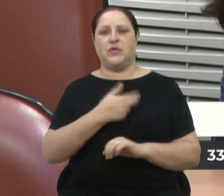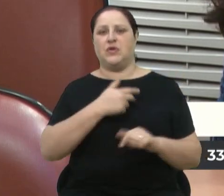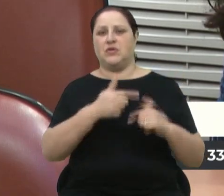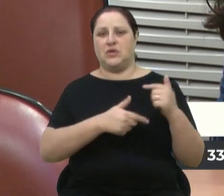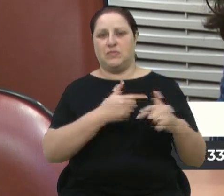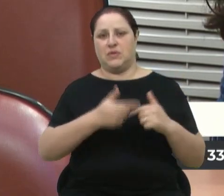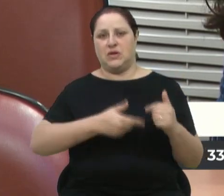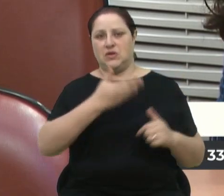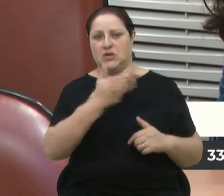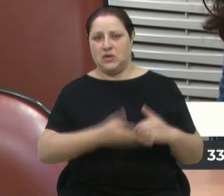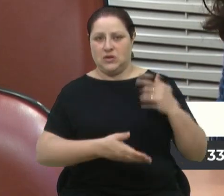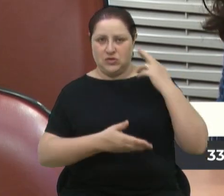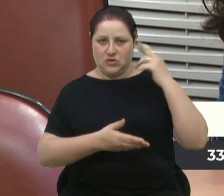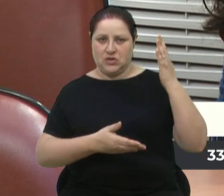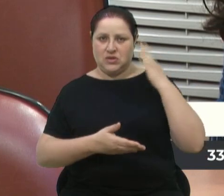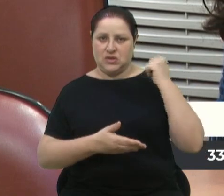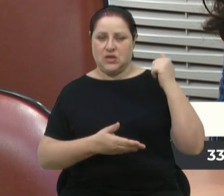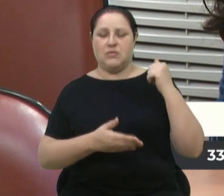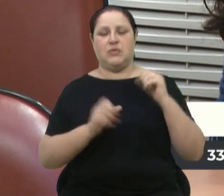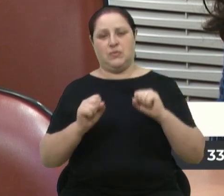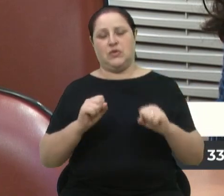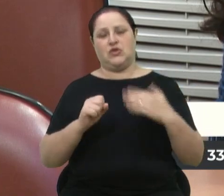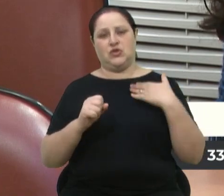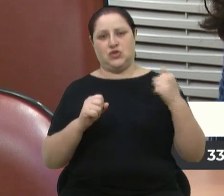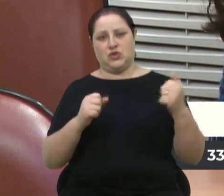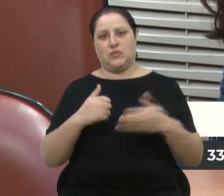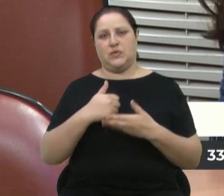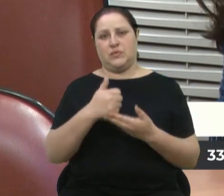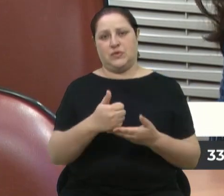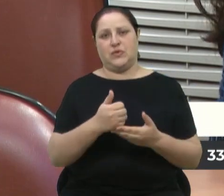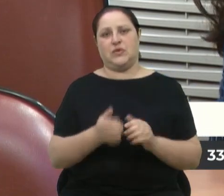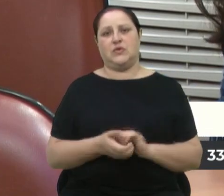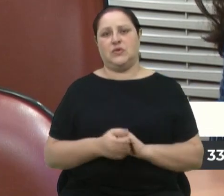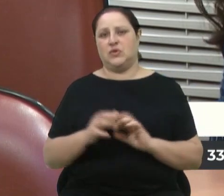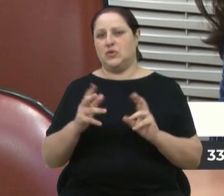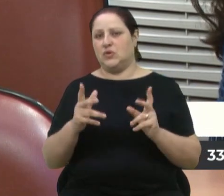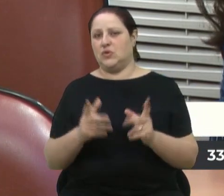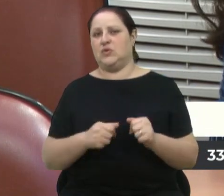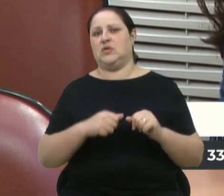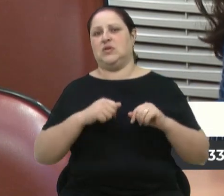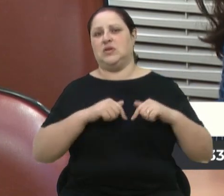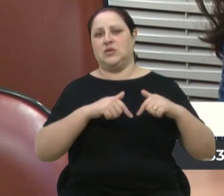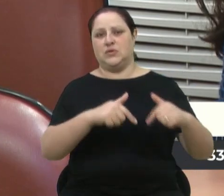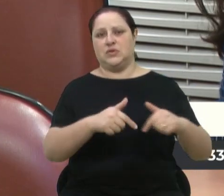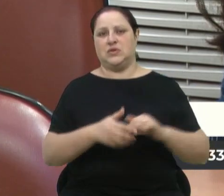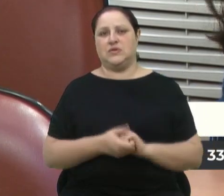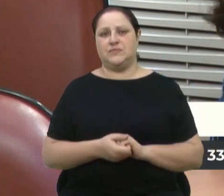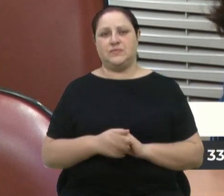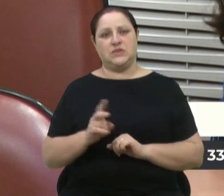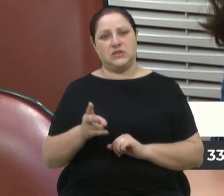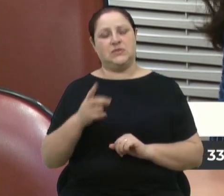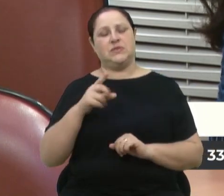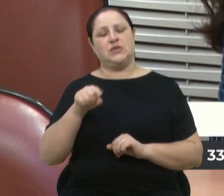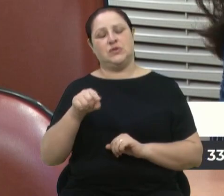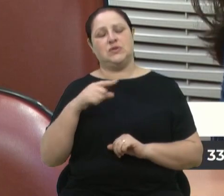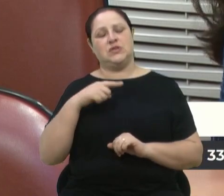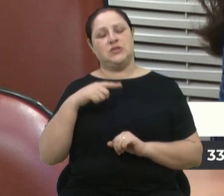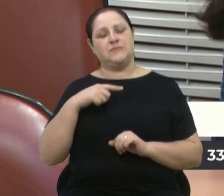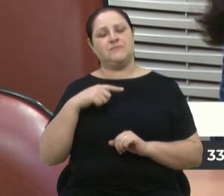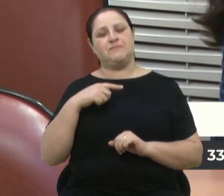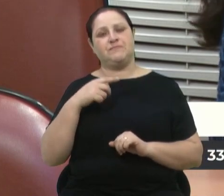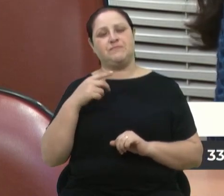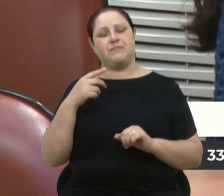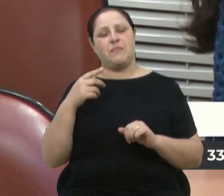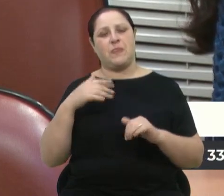sabe disso, mas pode contar absolutamente comigo, né, nessas causas todas. Mas eu queria lhe parabenizar sempre pela sensibilidade, pela mobilização. A